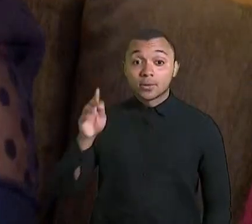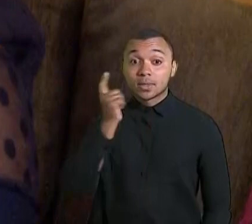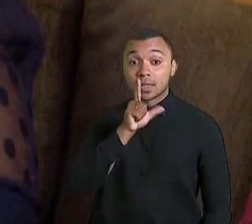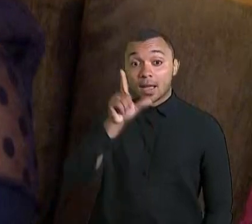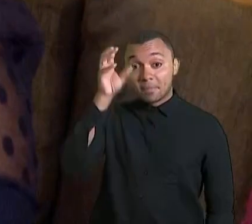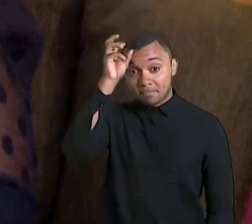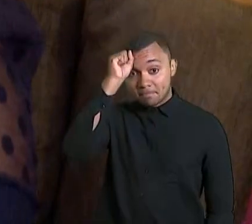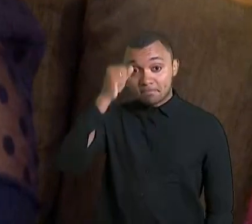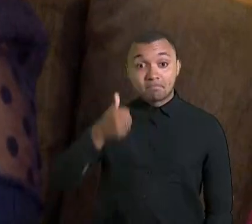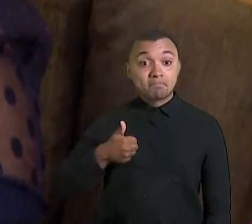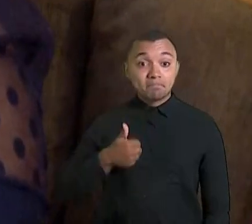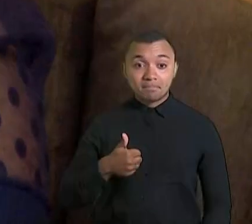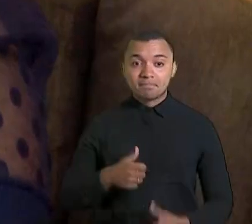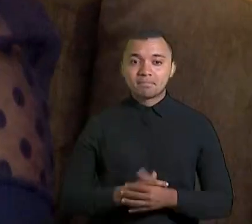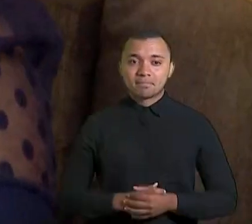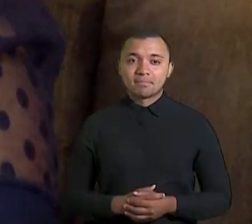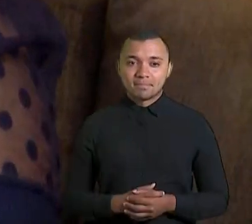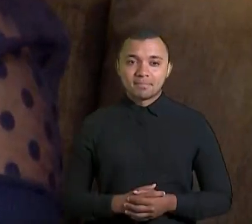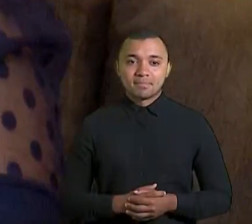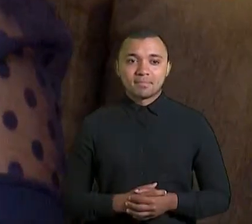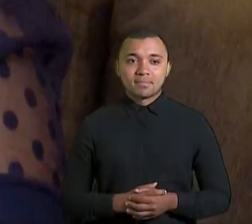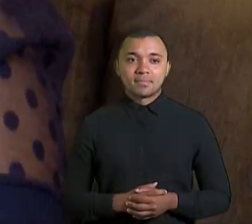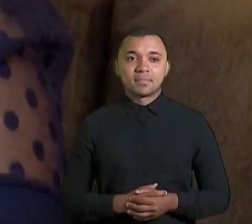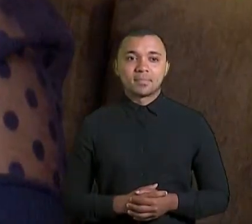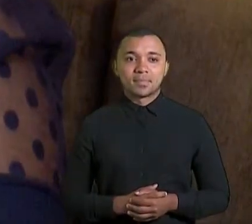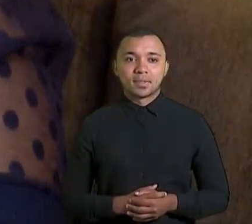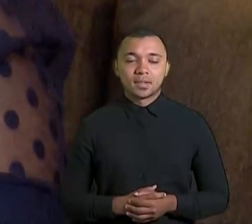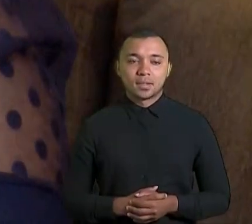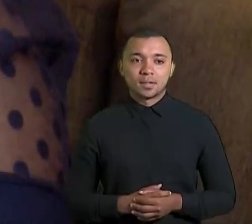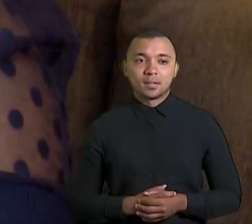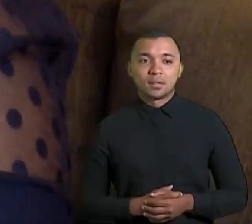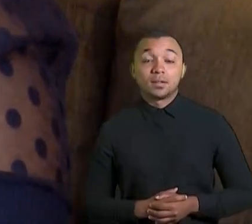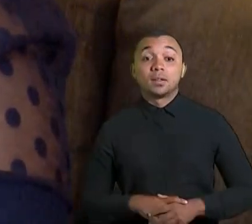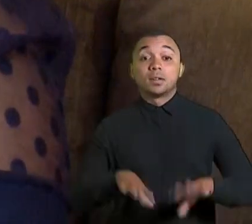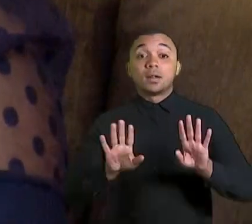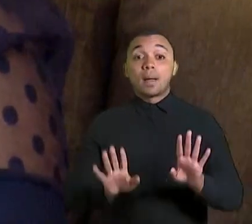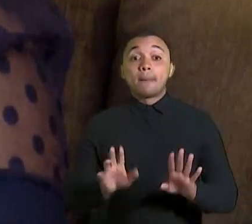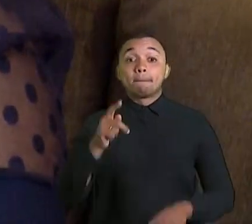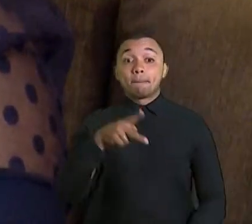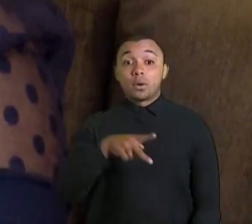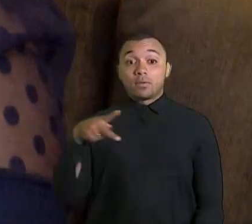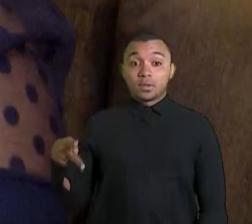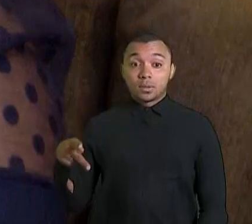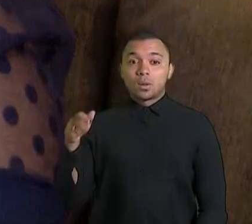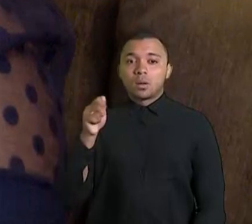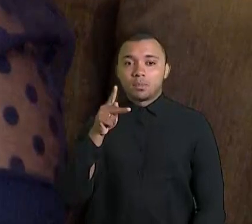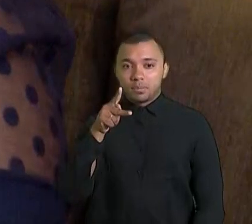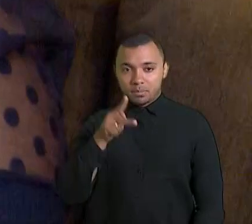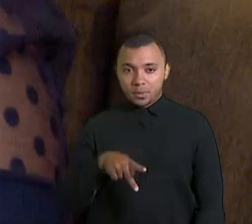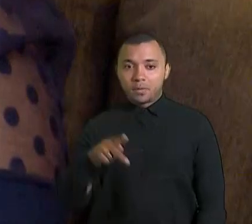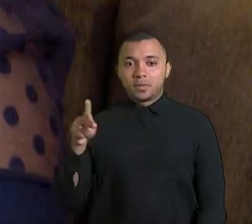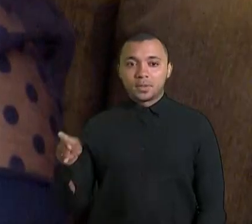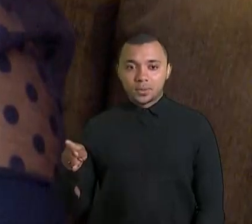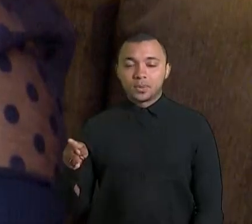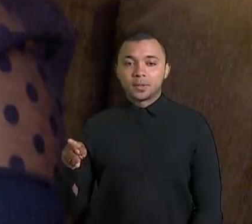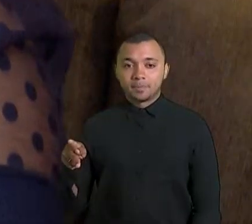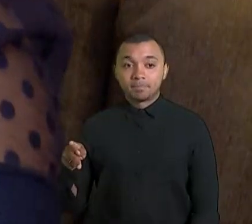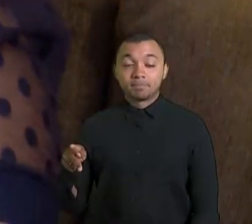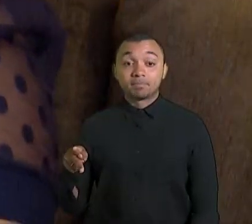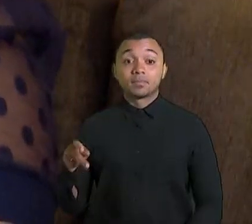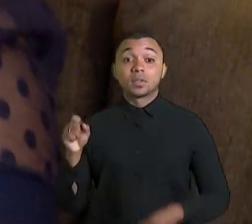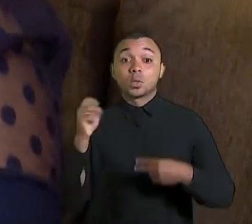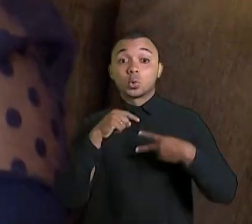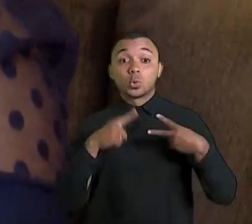E eu quero até tocar num ponto sobre as professoras, as nossas queridas professoras, que